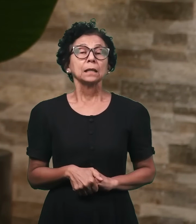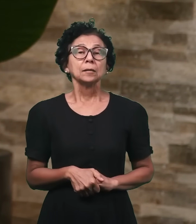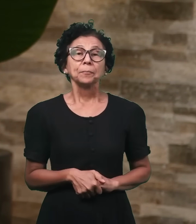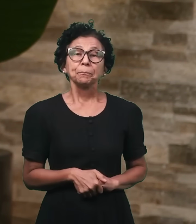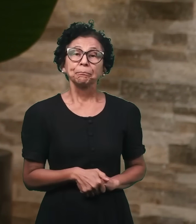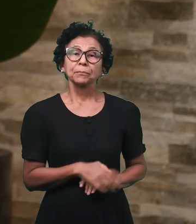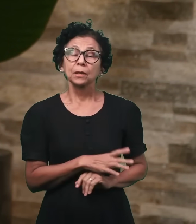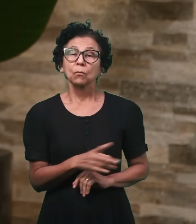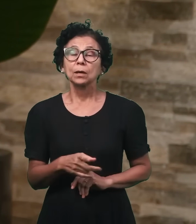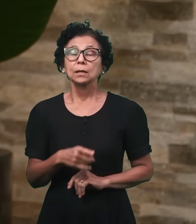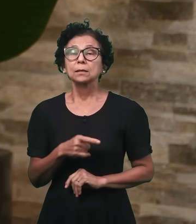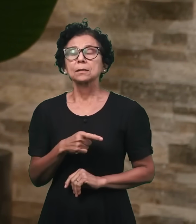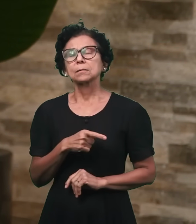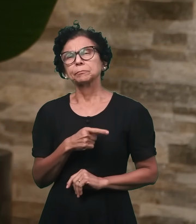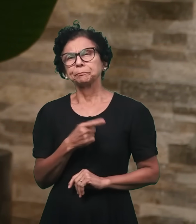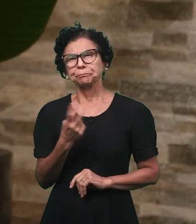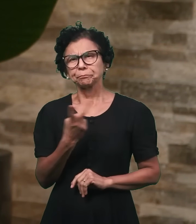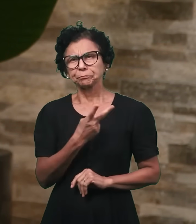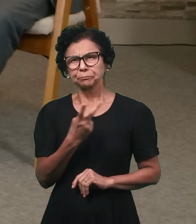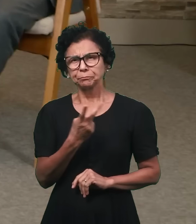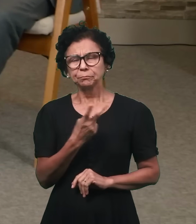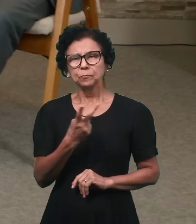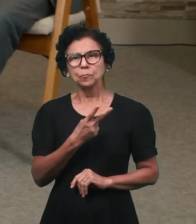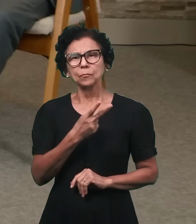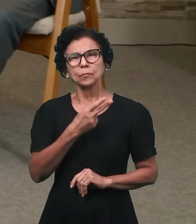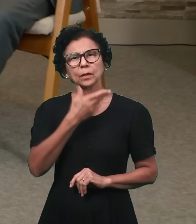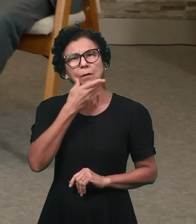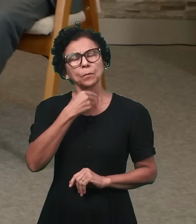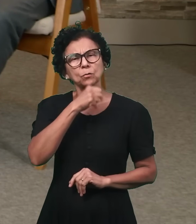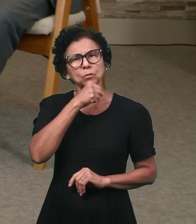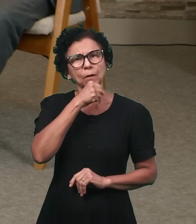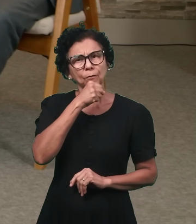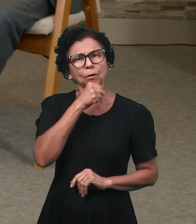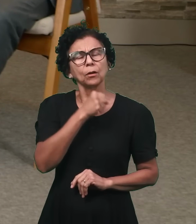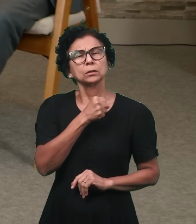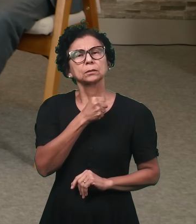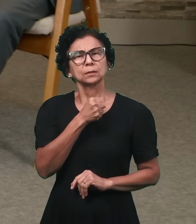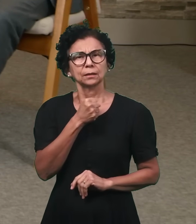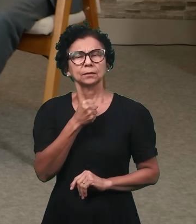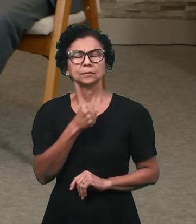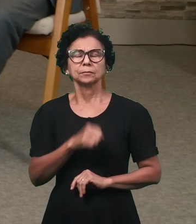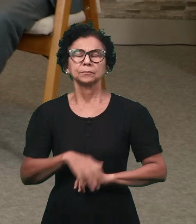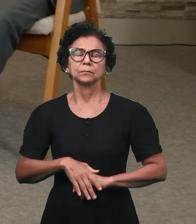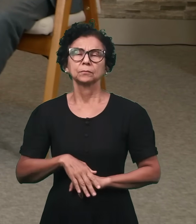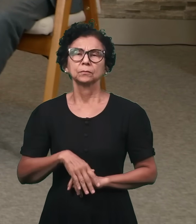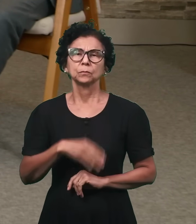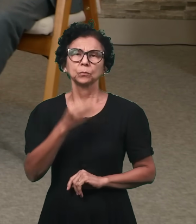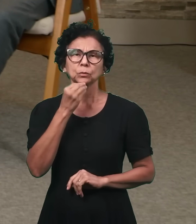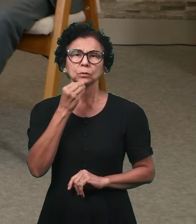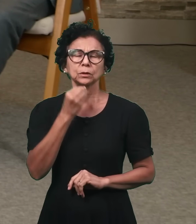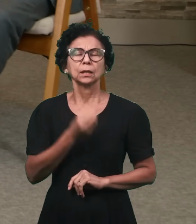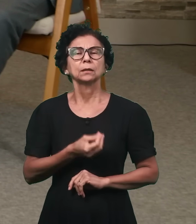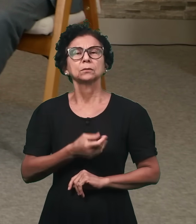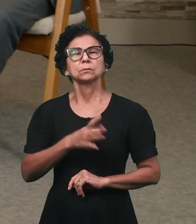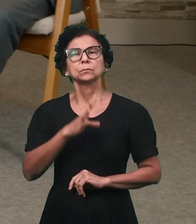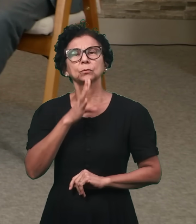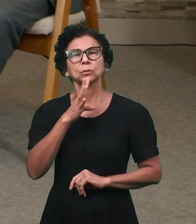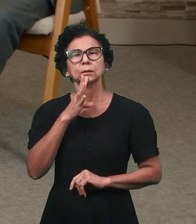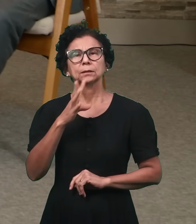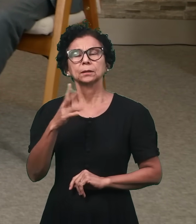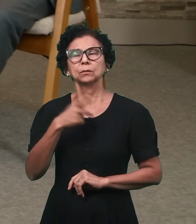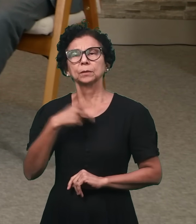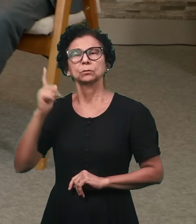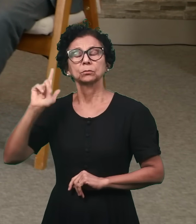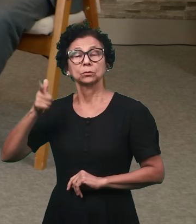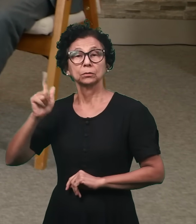experimentar aquilo que o Espírito Santo revelou. No início da obra, então? No início da obra. O avô Isso. Conheceu o pastor Gideuti,